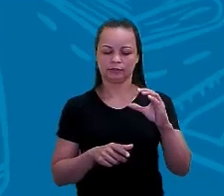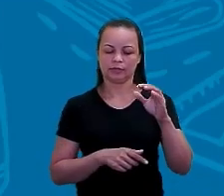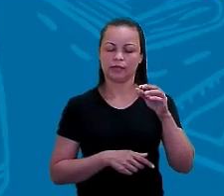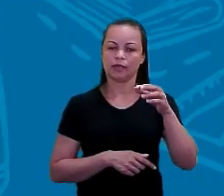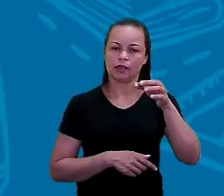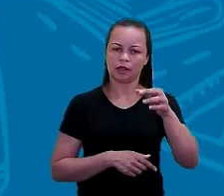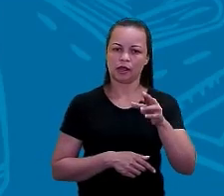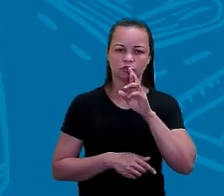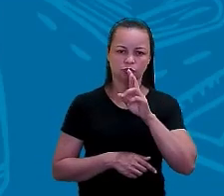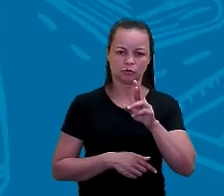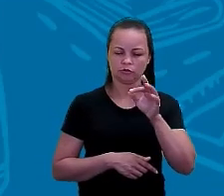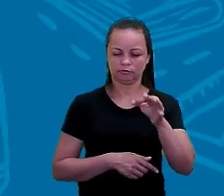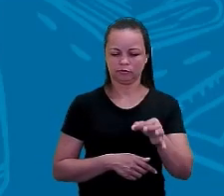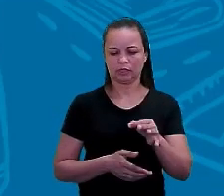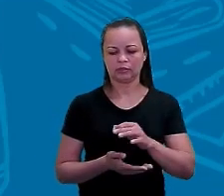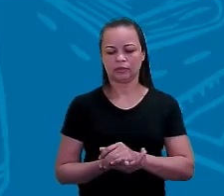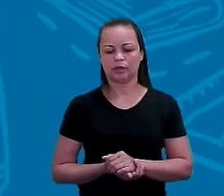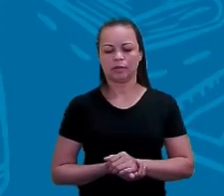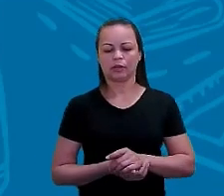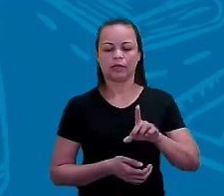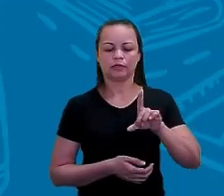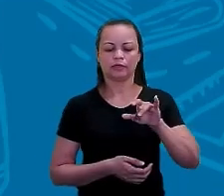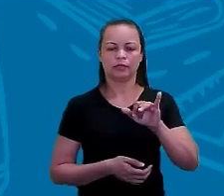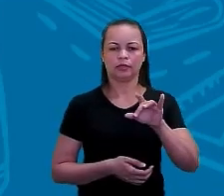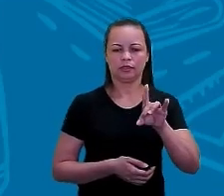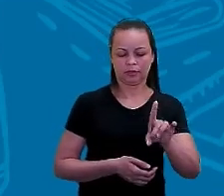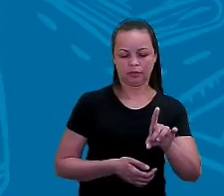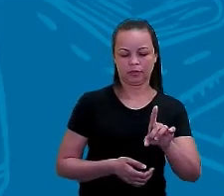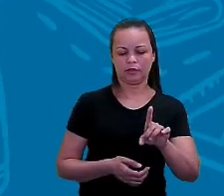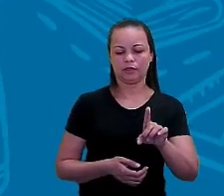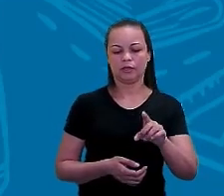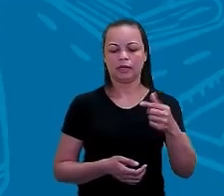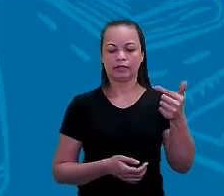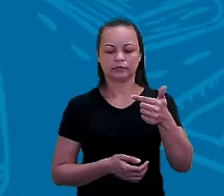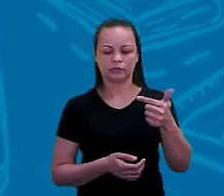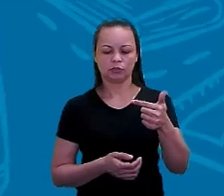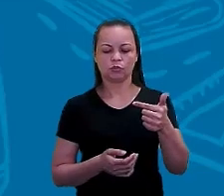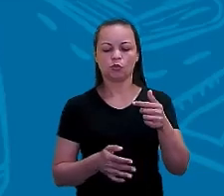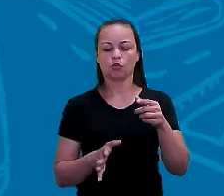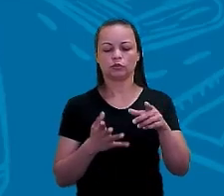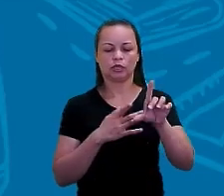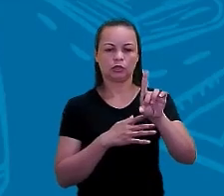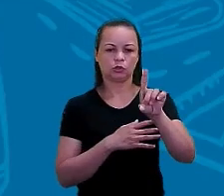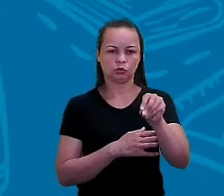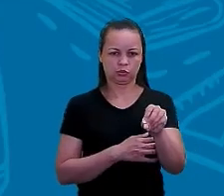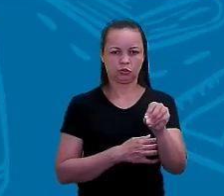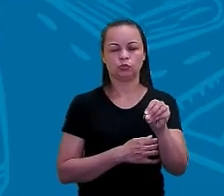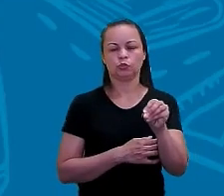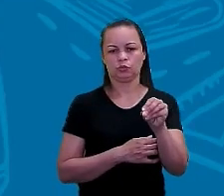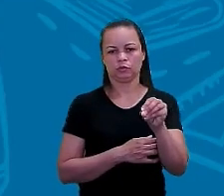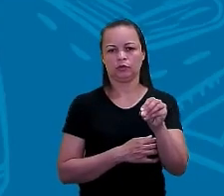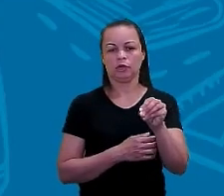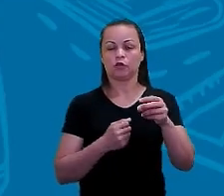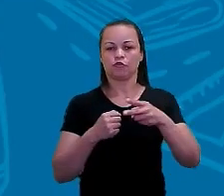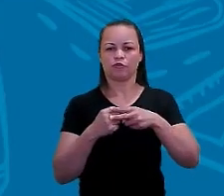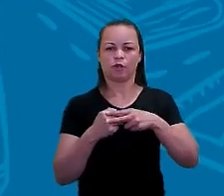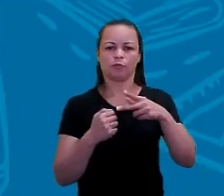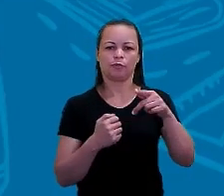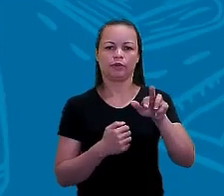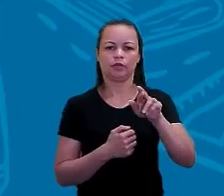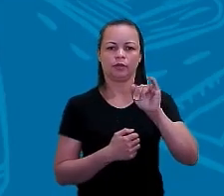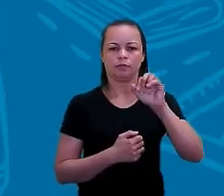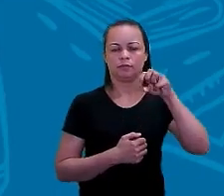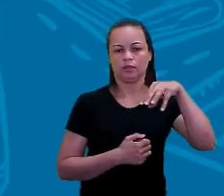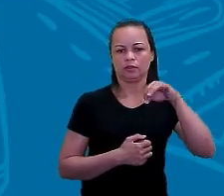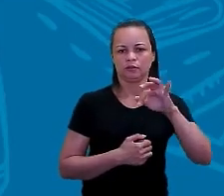na segunda, eu vou usar do, porque quando eu pergunto, o verbo fica na forma primitiva. Na outra, eu vou